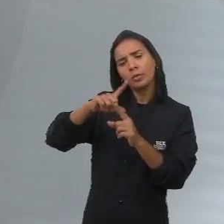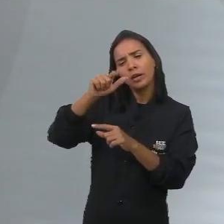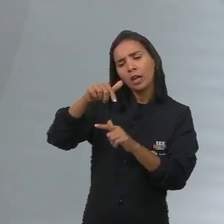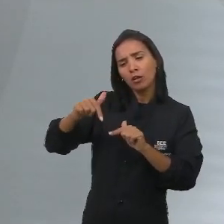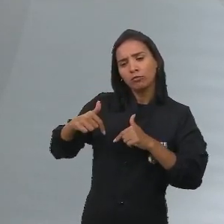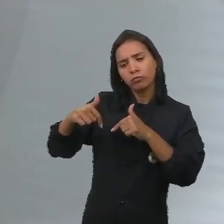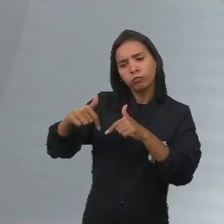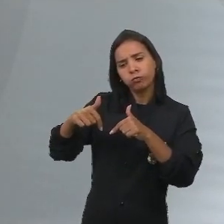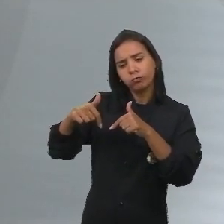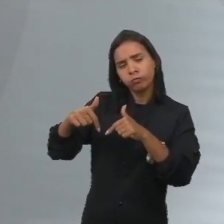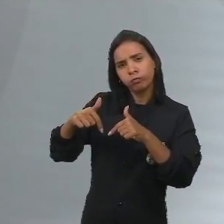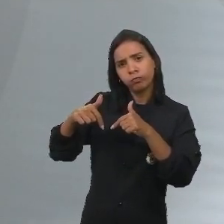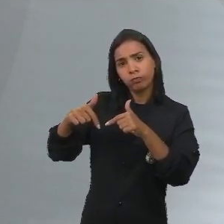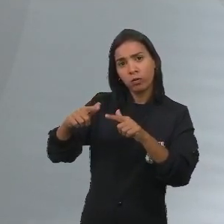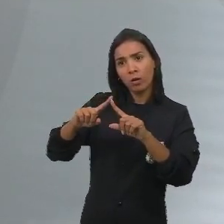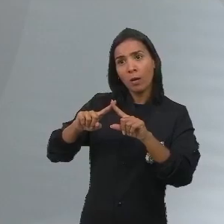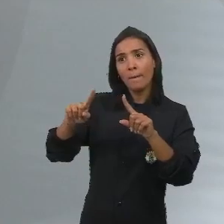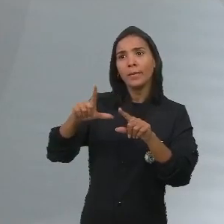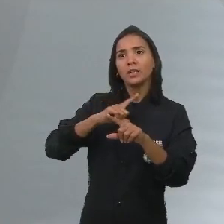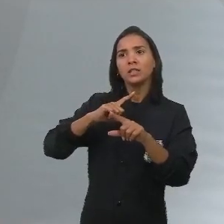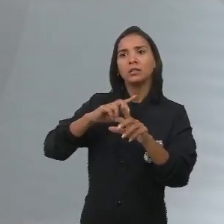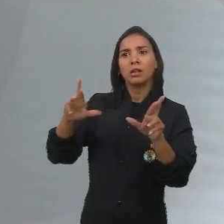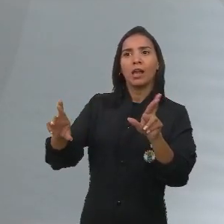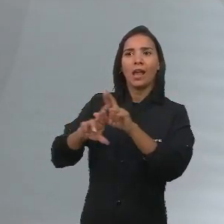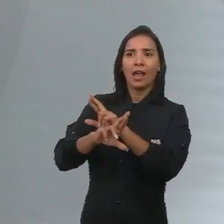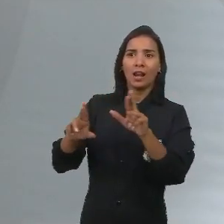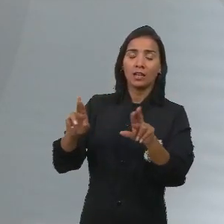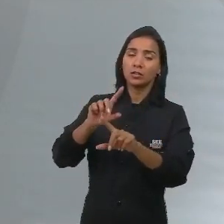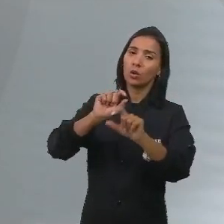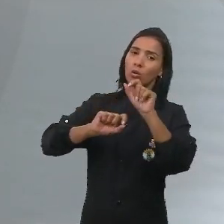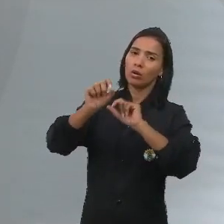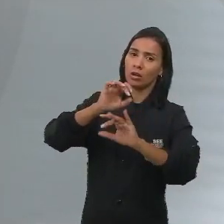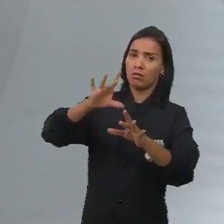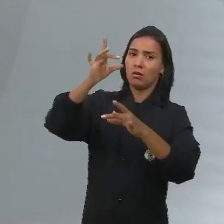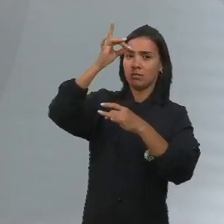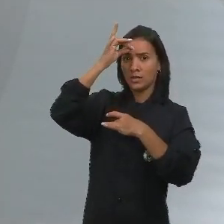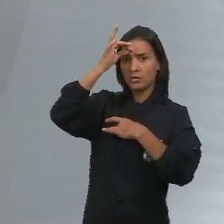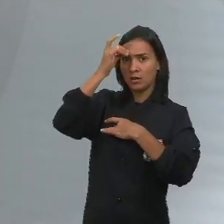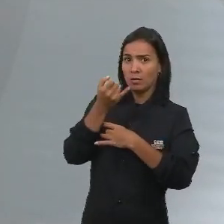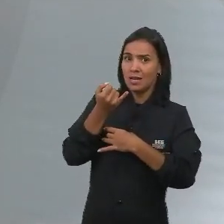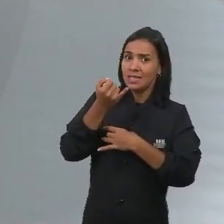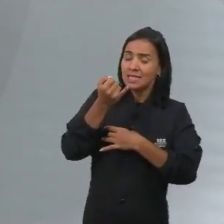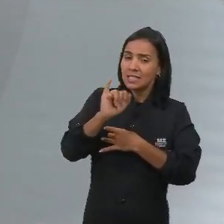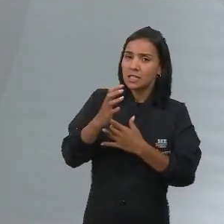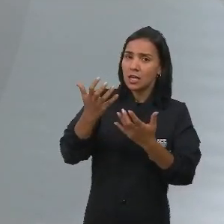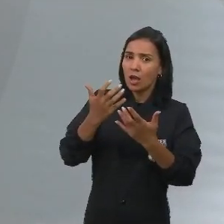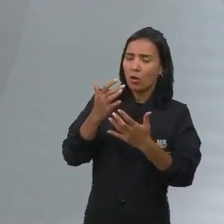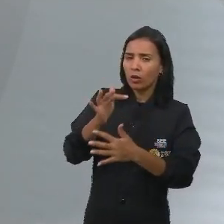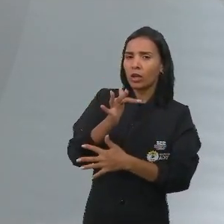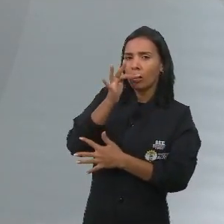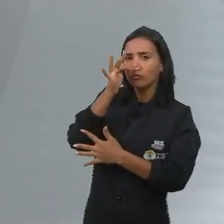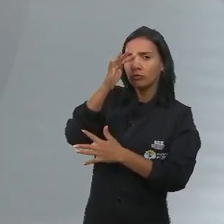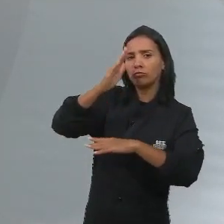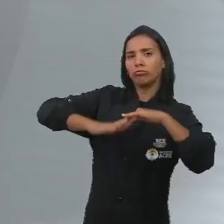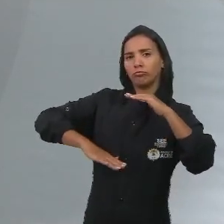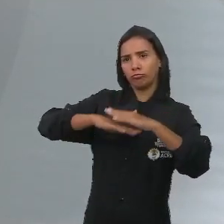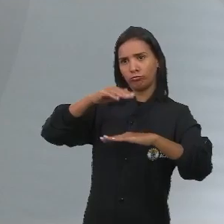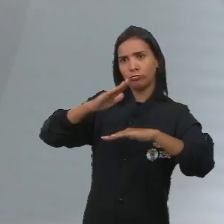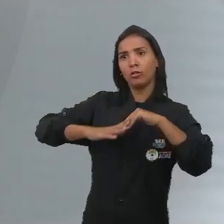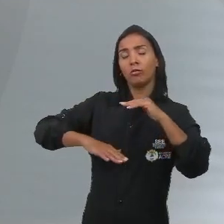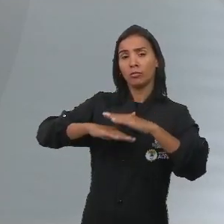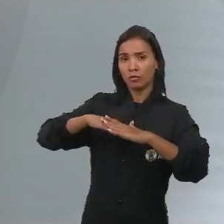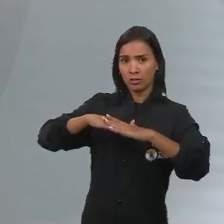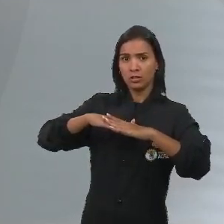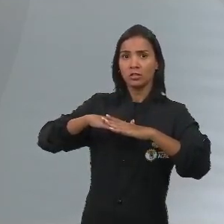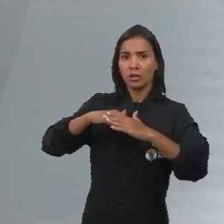muito mais correlacionado com essa parte da performance porque se a minha performance é ser bom ser o melhor é